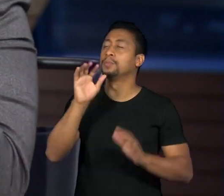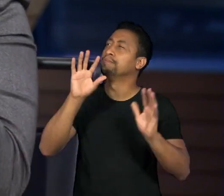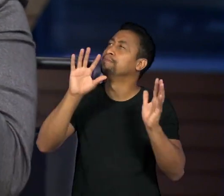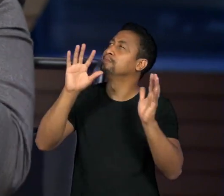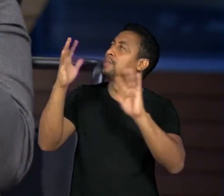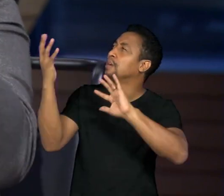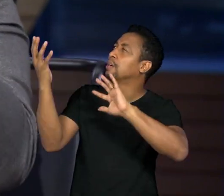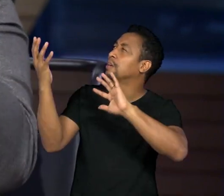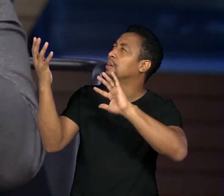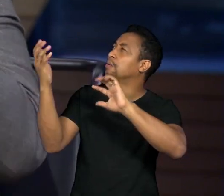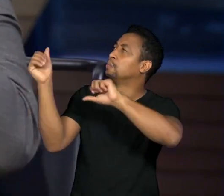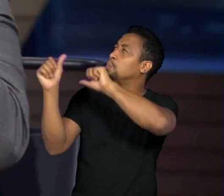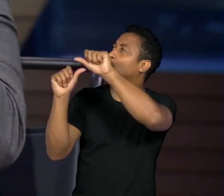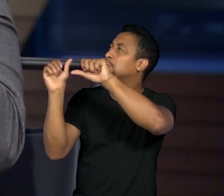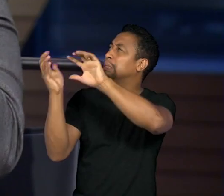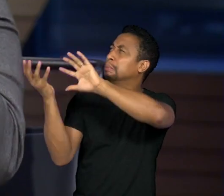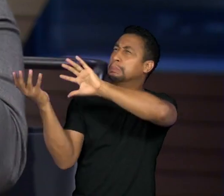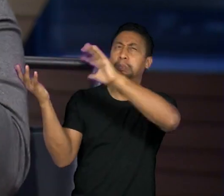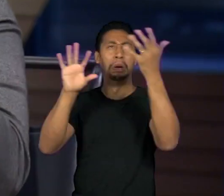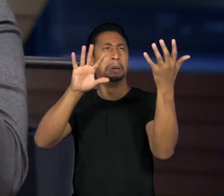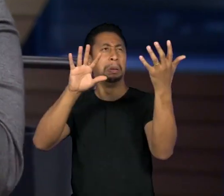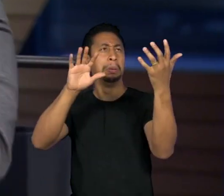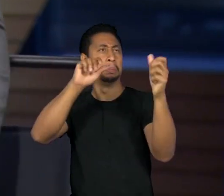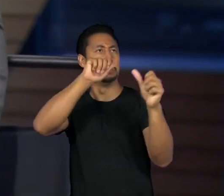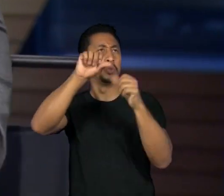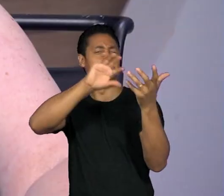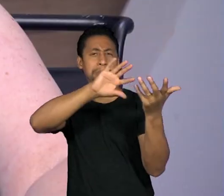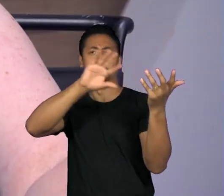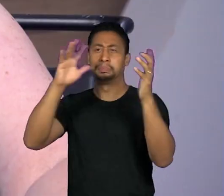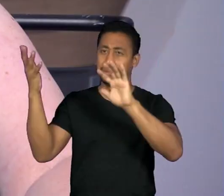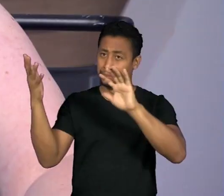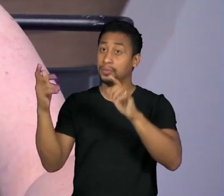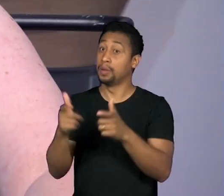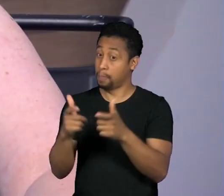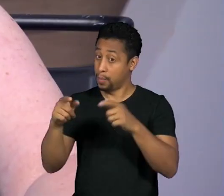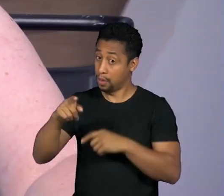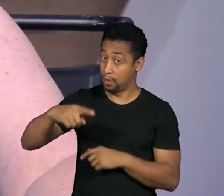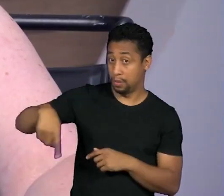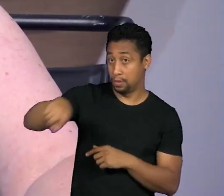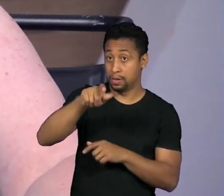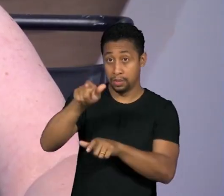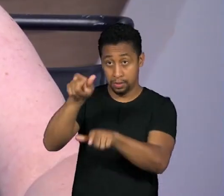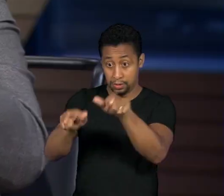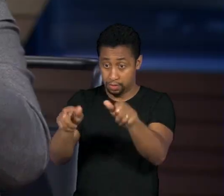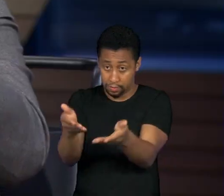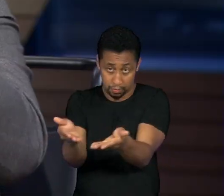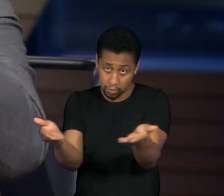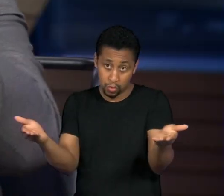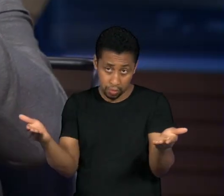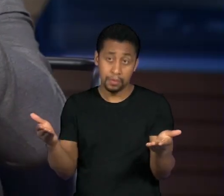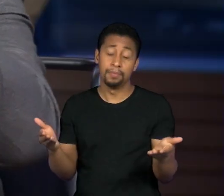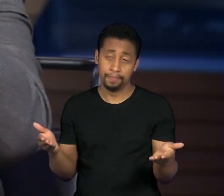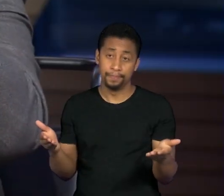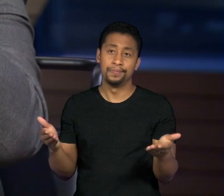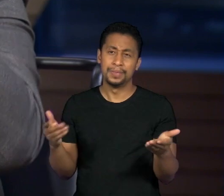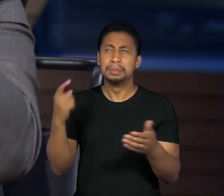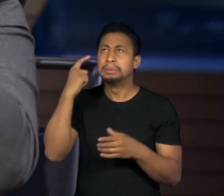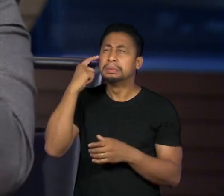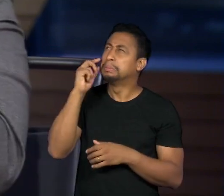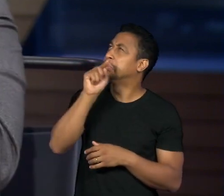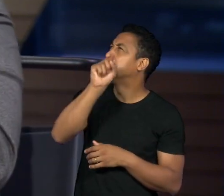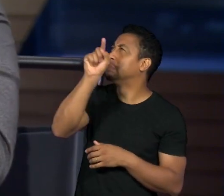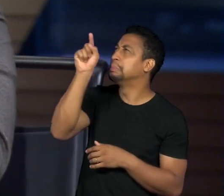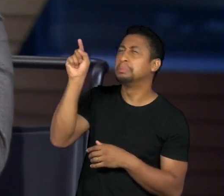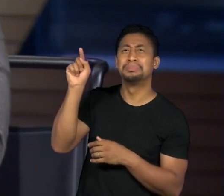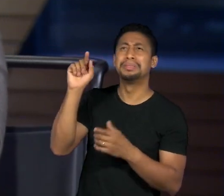que é outra entidade abstrata para o senso comum, para a população, para o consumidor, as mudanças